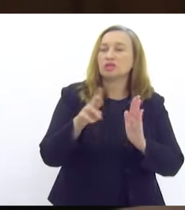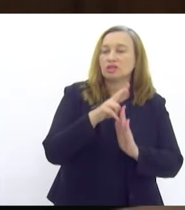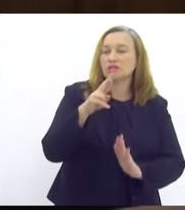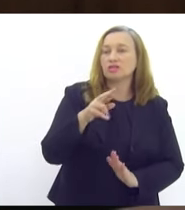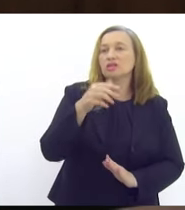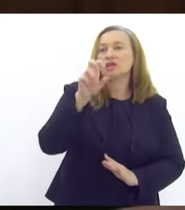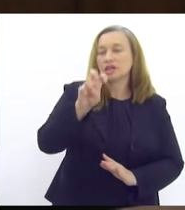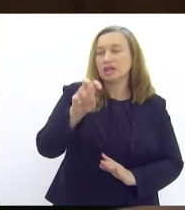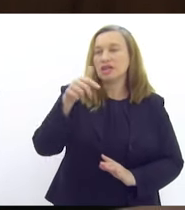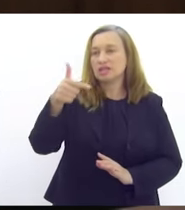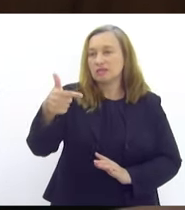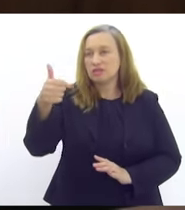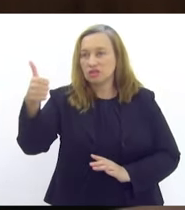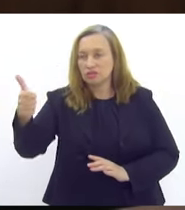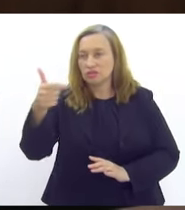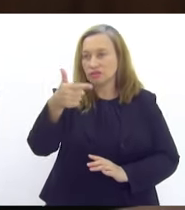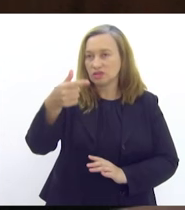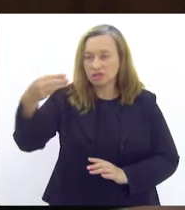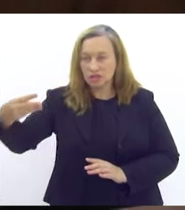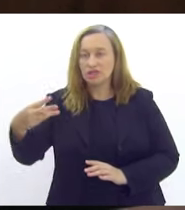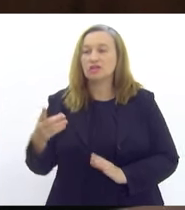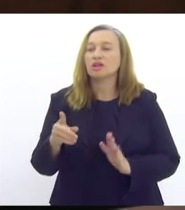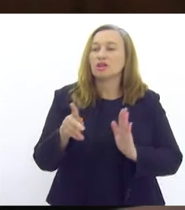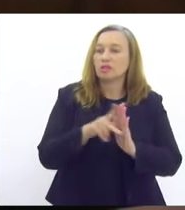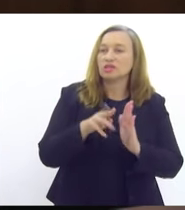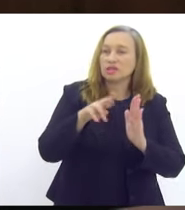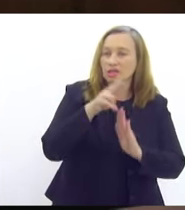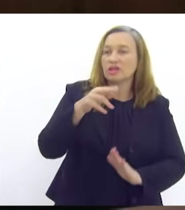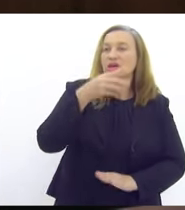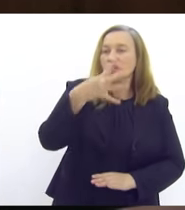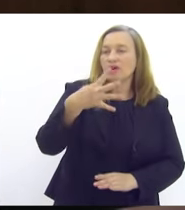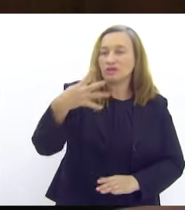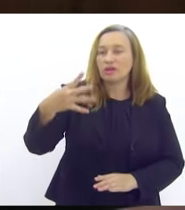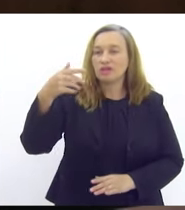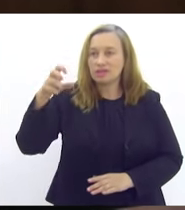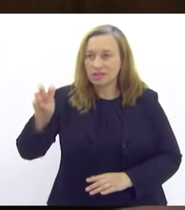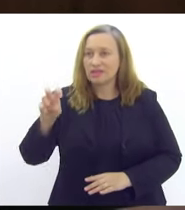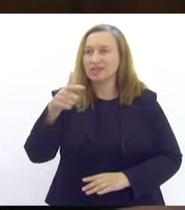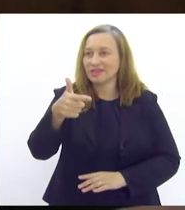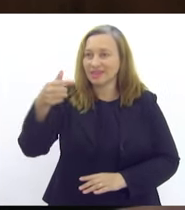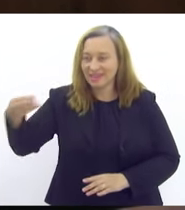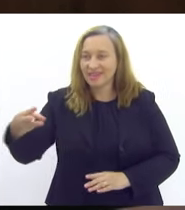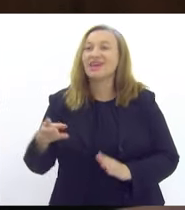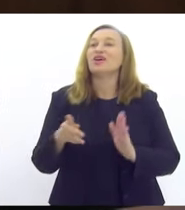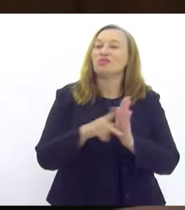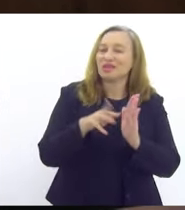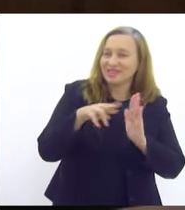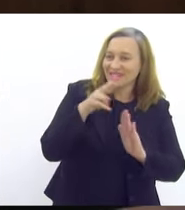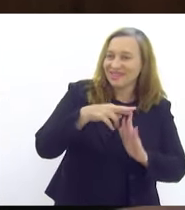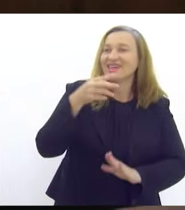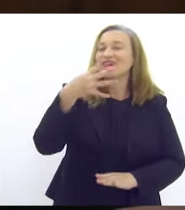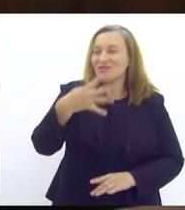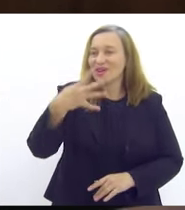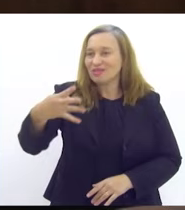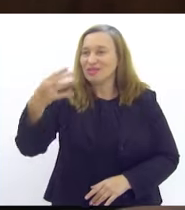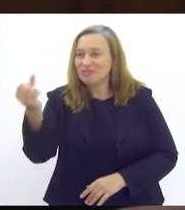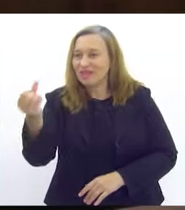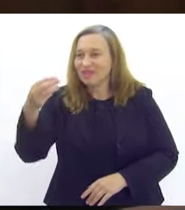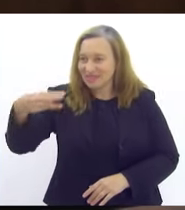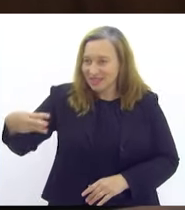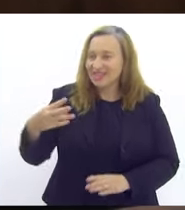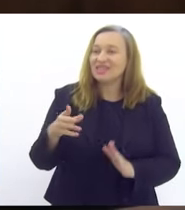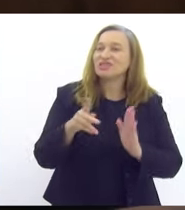resolução 521-23, projeto de resolução 445-23, Projeto de resolução 446 de